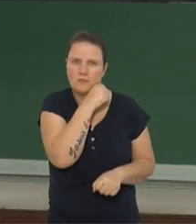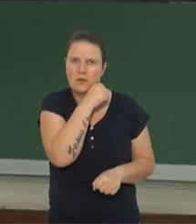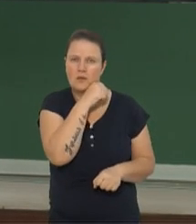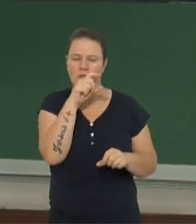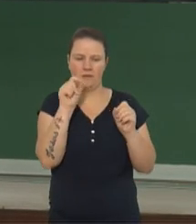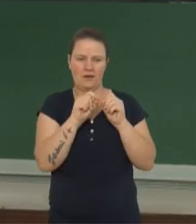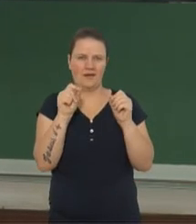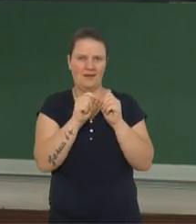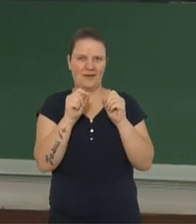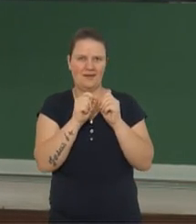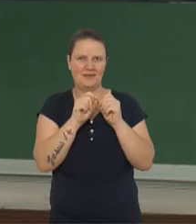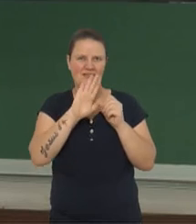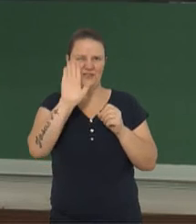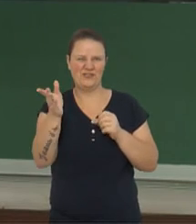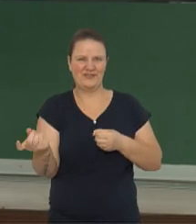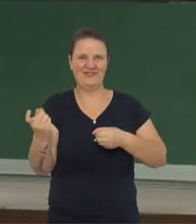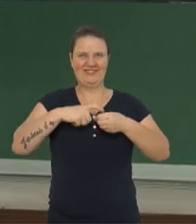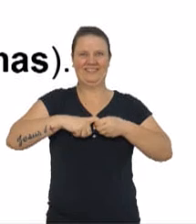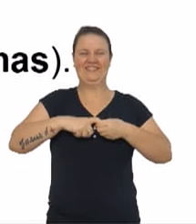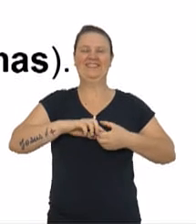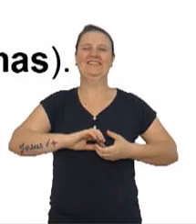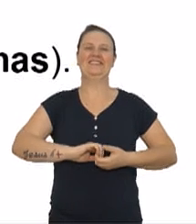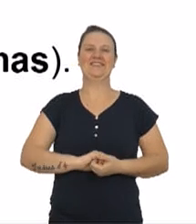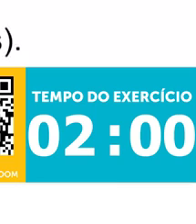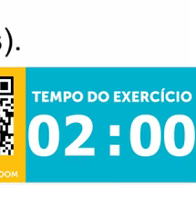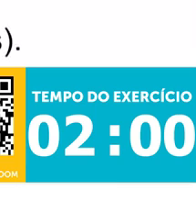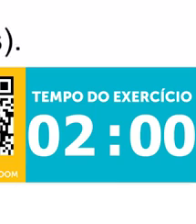situação. Ok? Já volvemos.